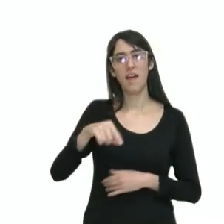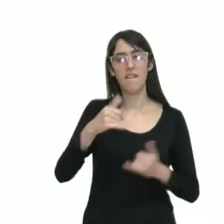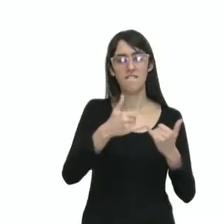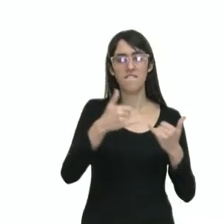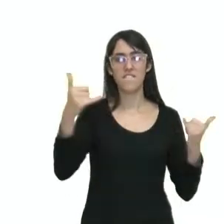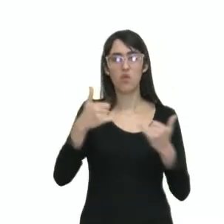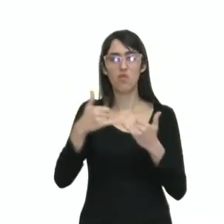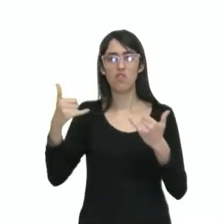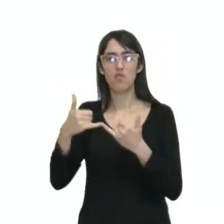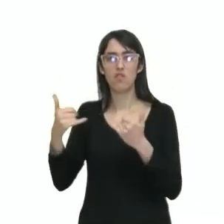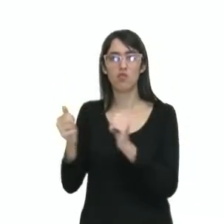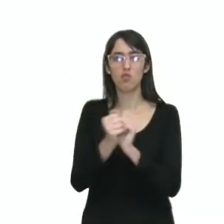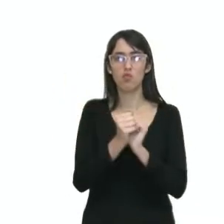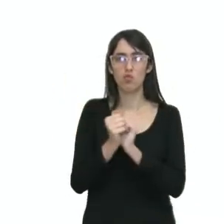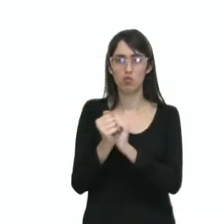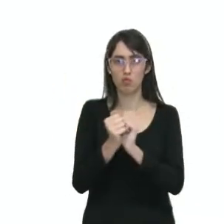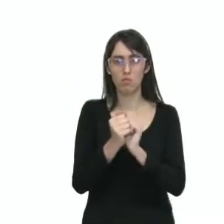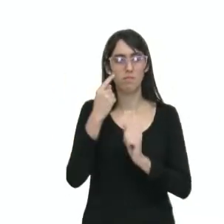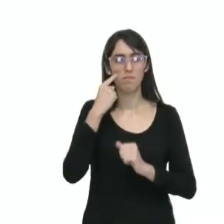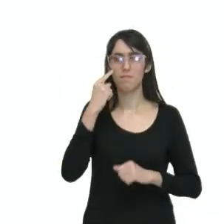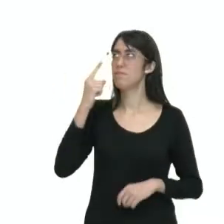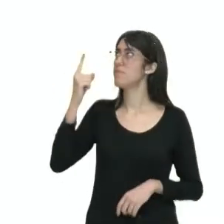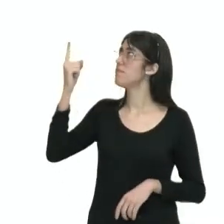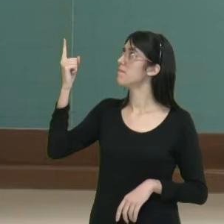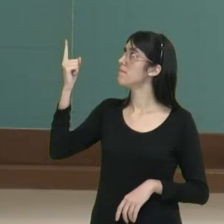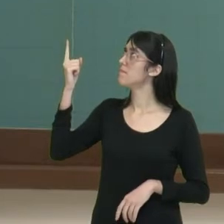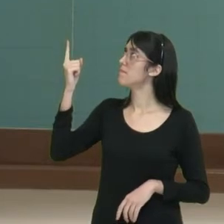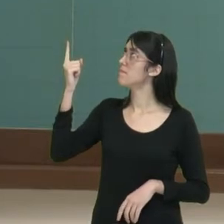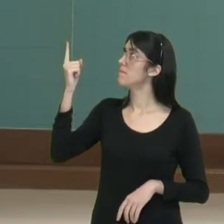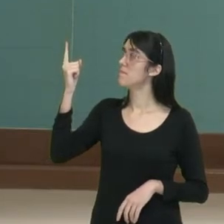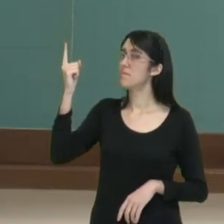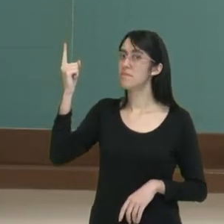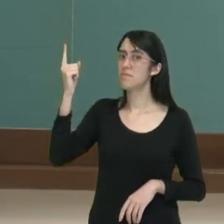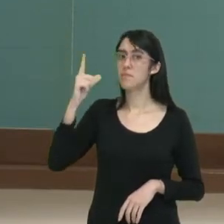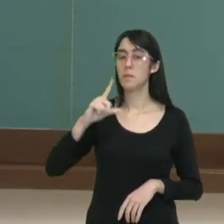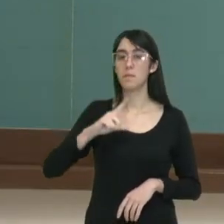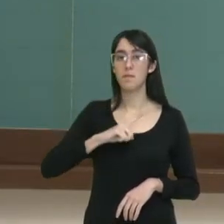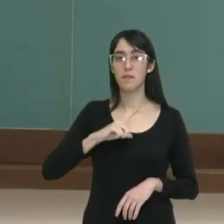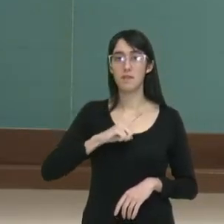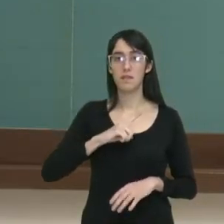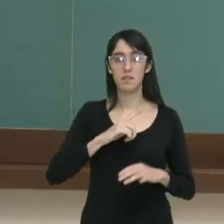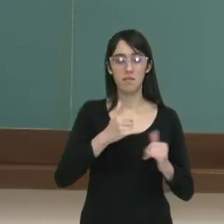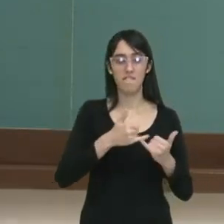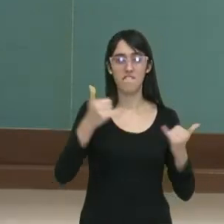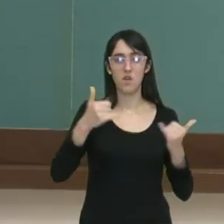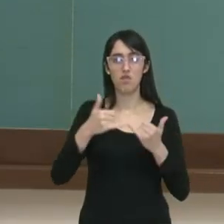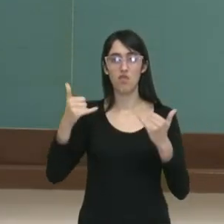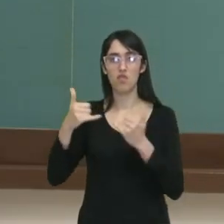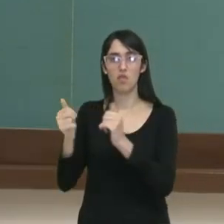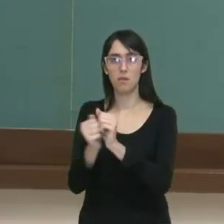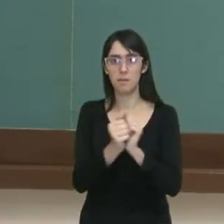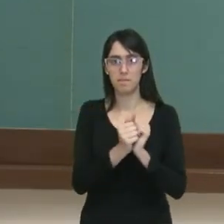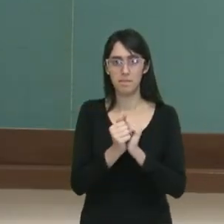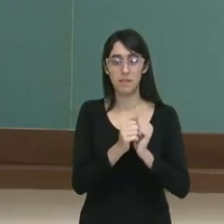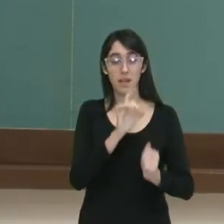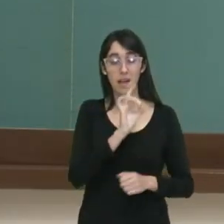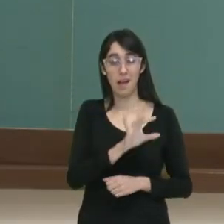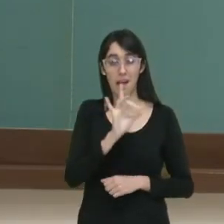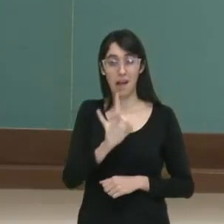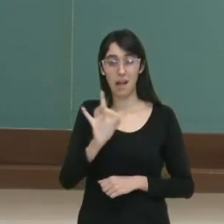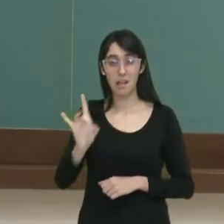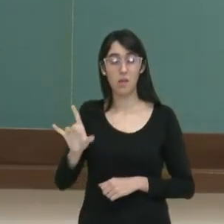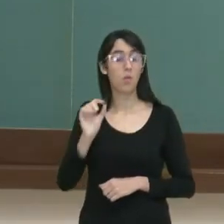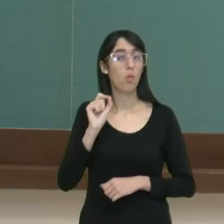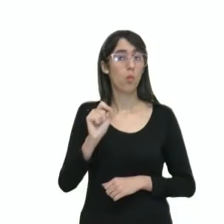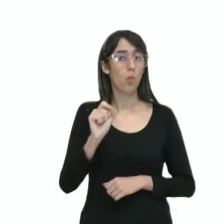Então, analisando também aqui a imagem, cromatina, um conjunto de fios. Cada um deles